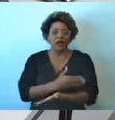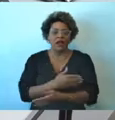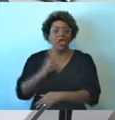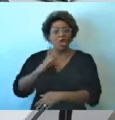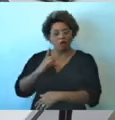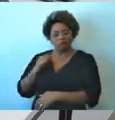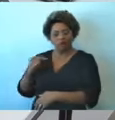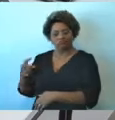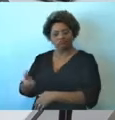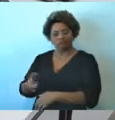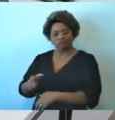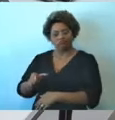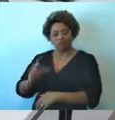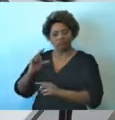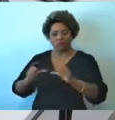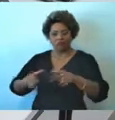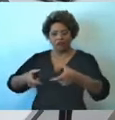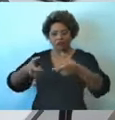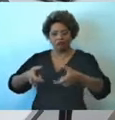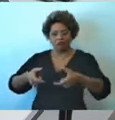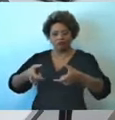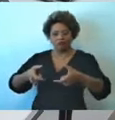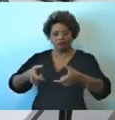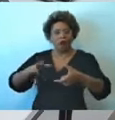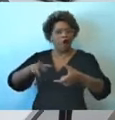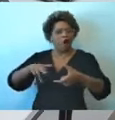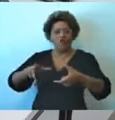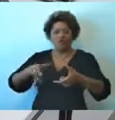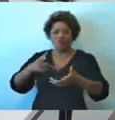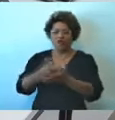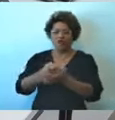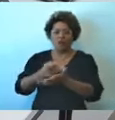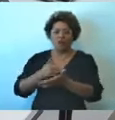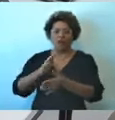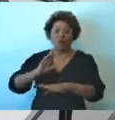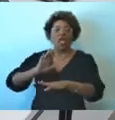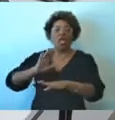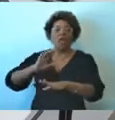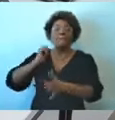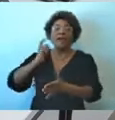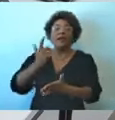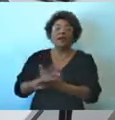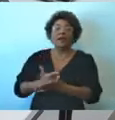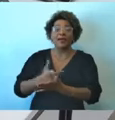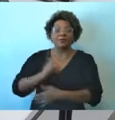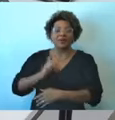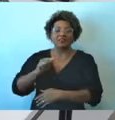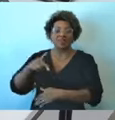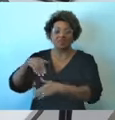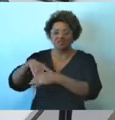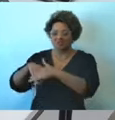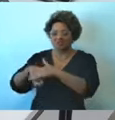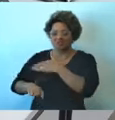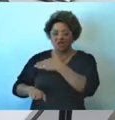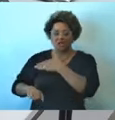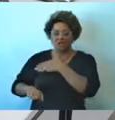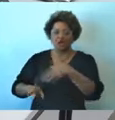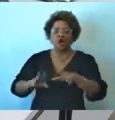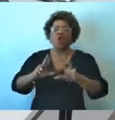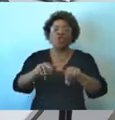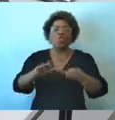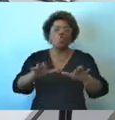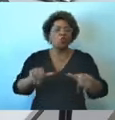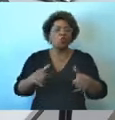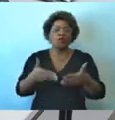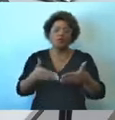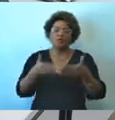Trans, nunca fui cobrado. Eu só paguei para ter isso aqui no bolso, só isso. Nunca fui cobrado numa blitz, nunca fui cobrado de nada.